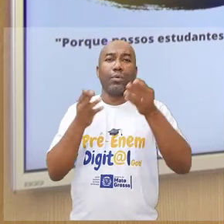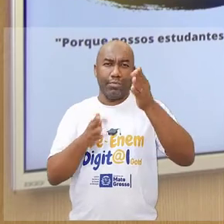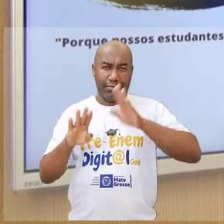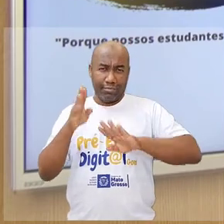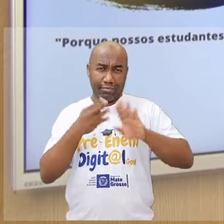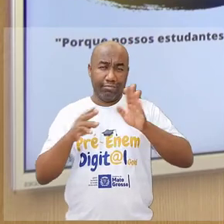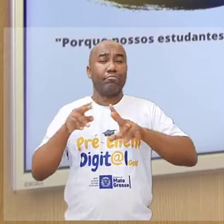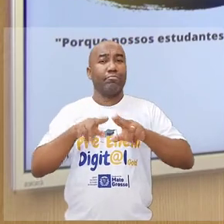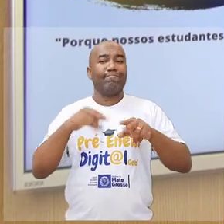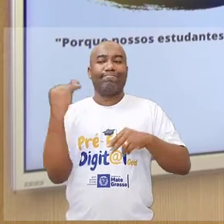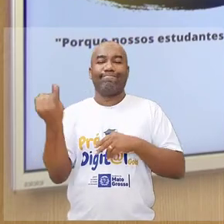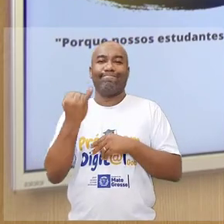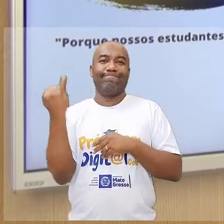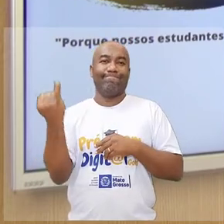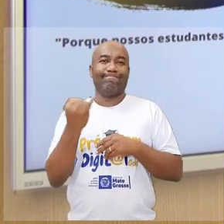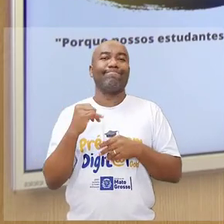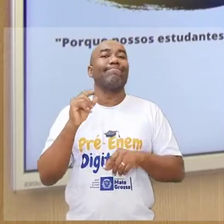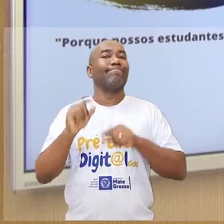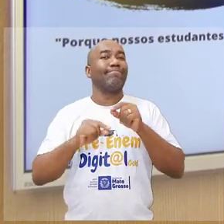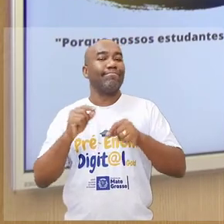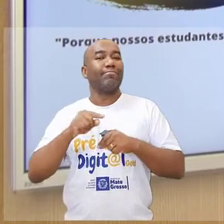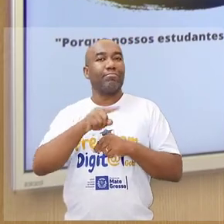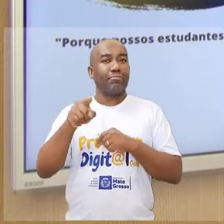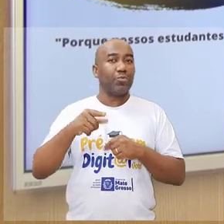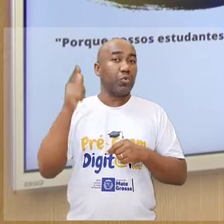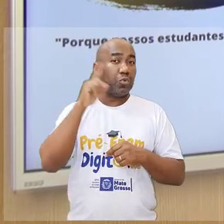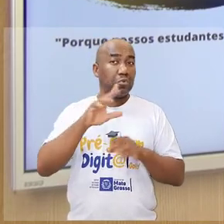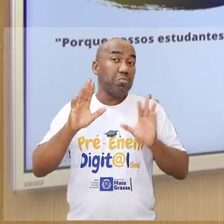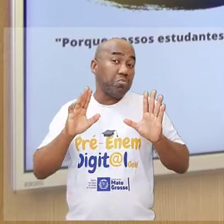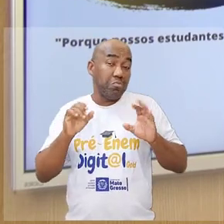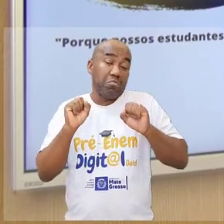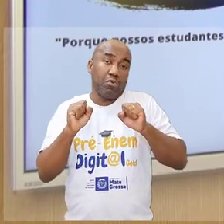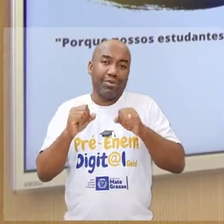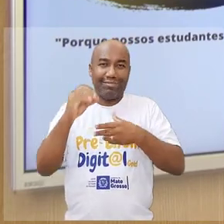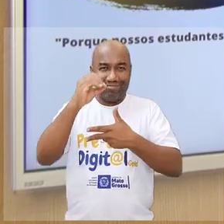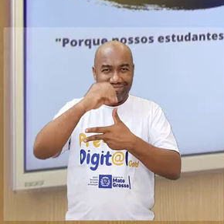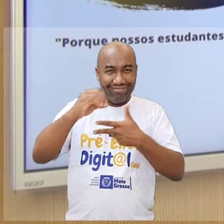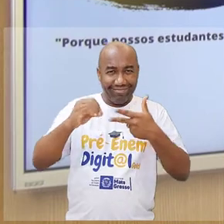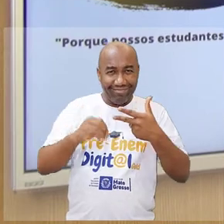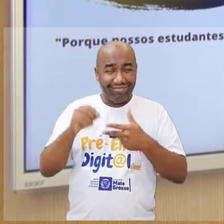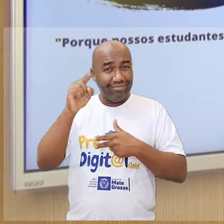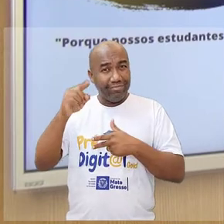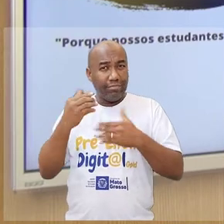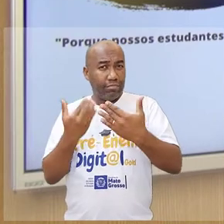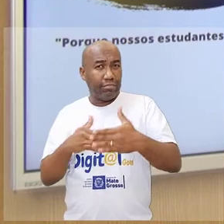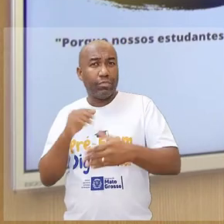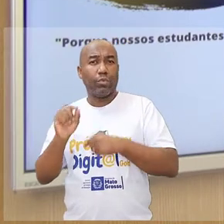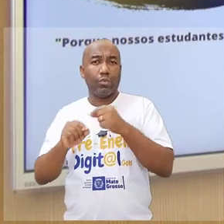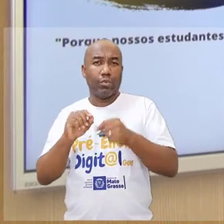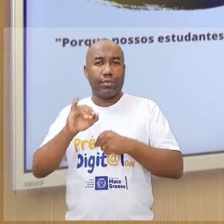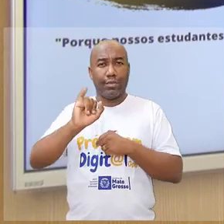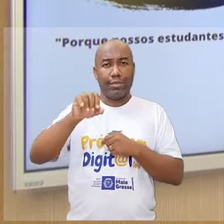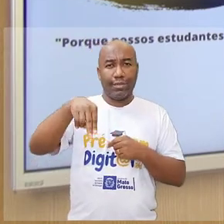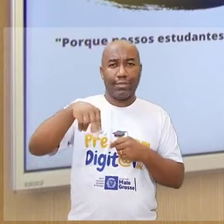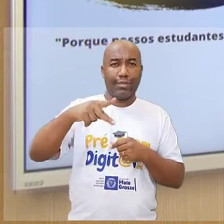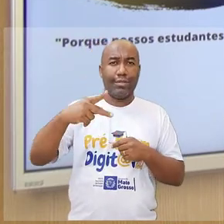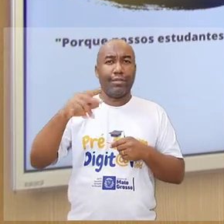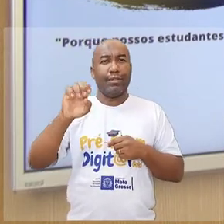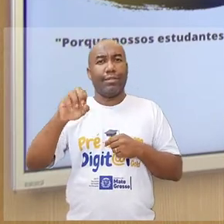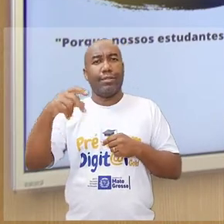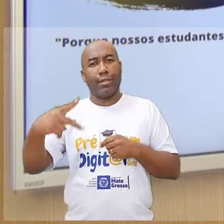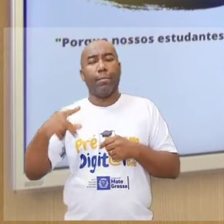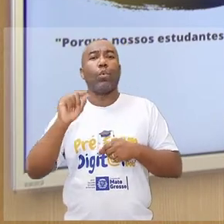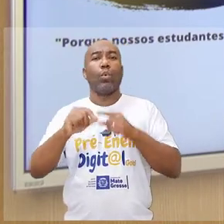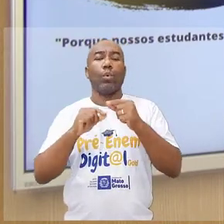alguns conteúdos mais importantes que podem vir a ser abordados lá na prova do INEP, né? Na prova do Enem, que é